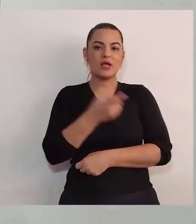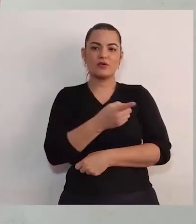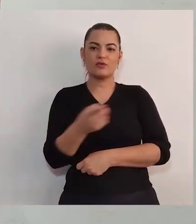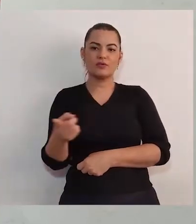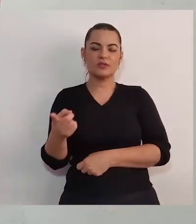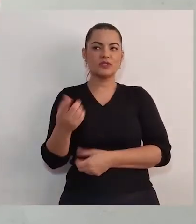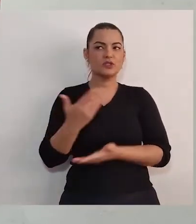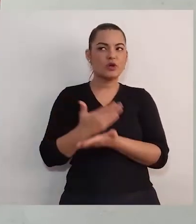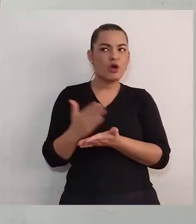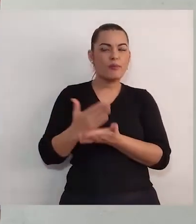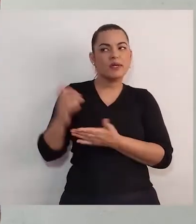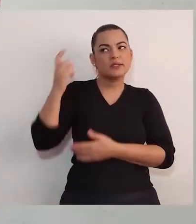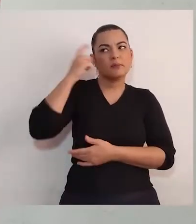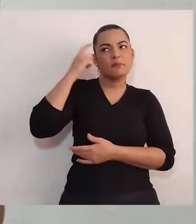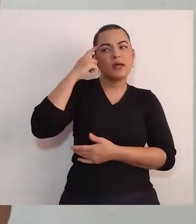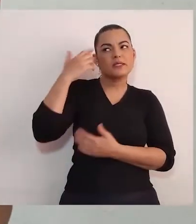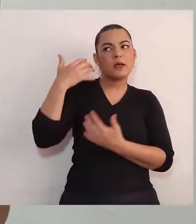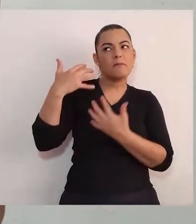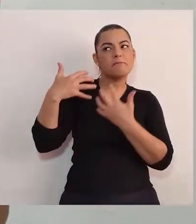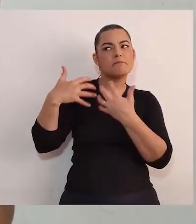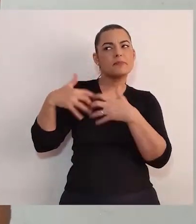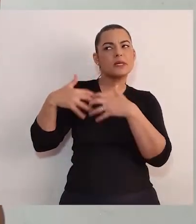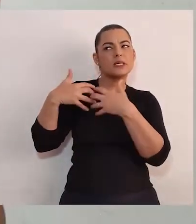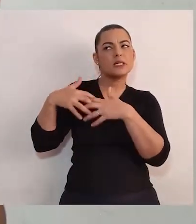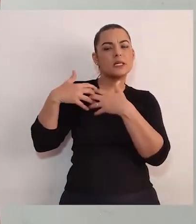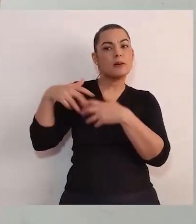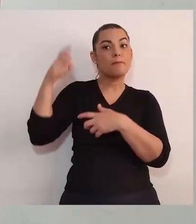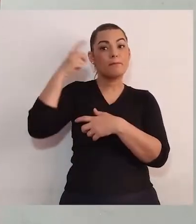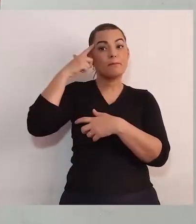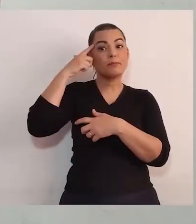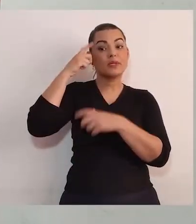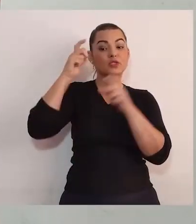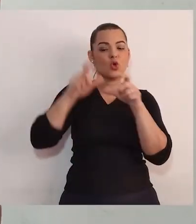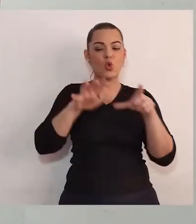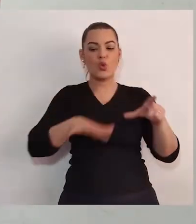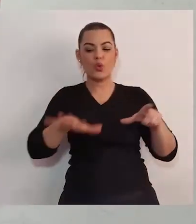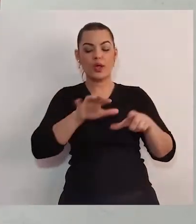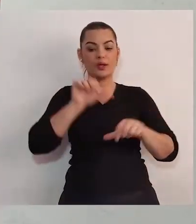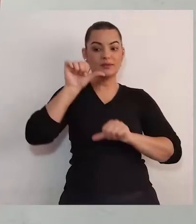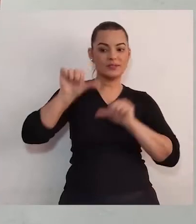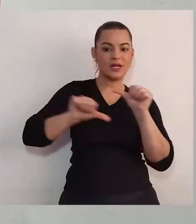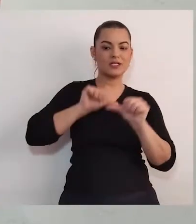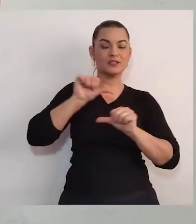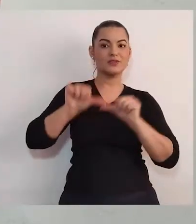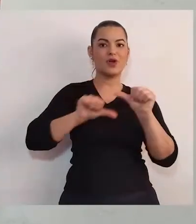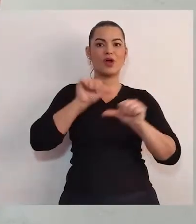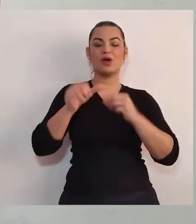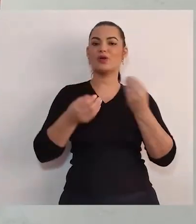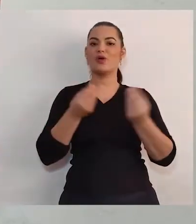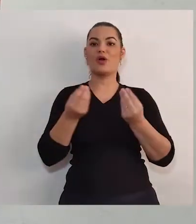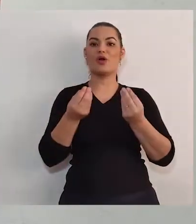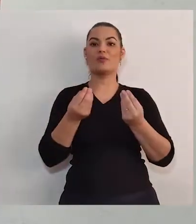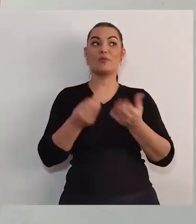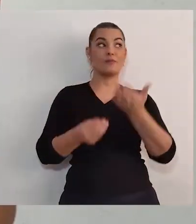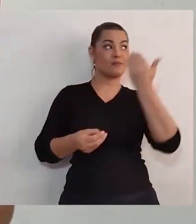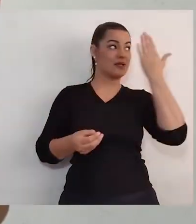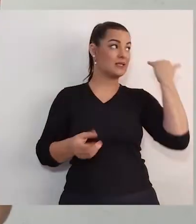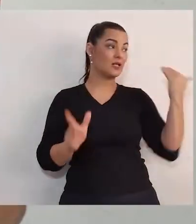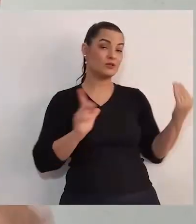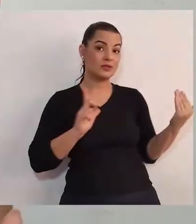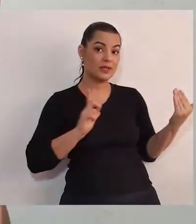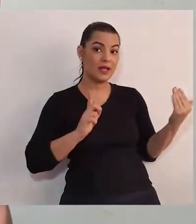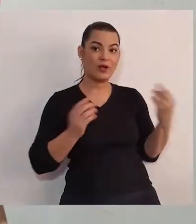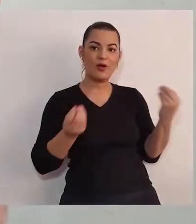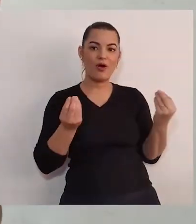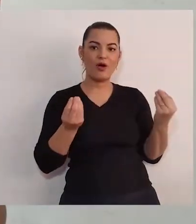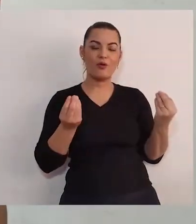vocês construíssem pensando na transformação dos espaços, como nós tínhamos isso no passado e como